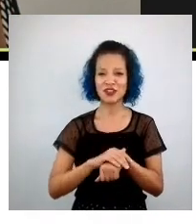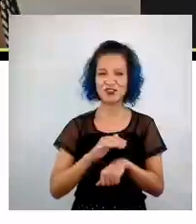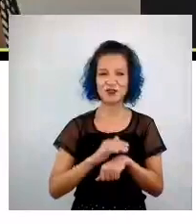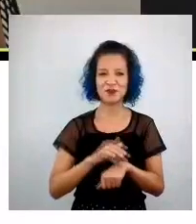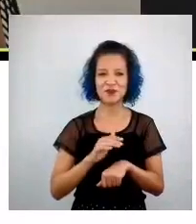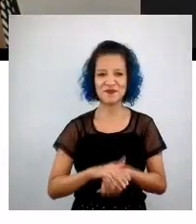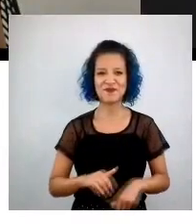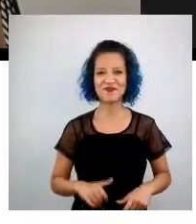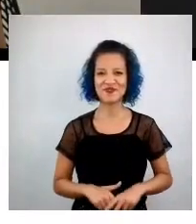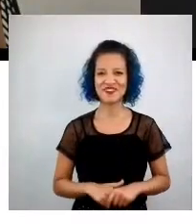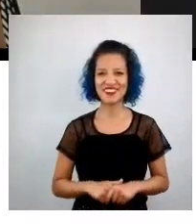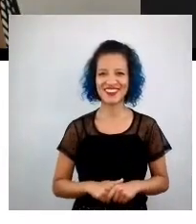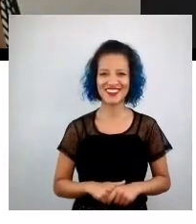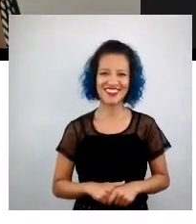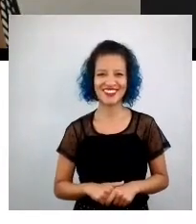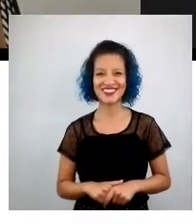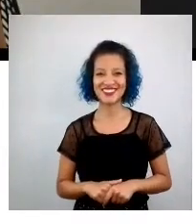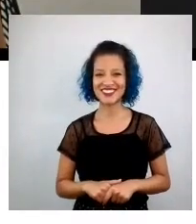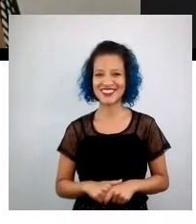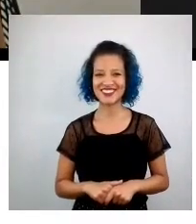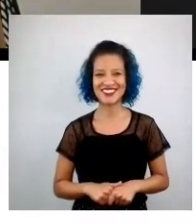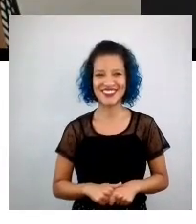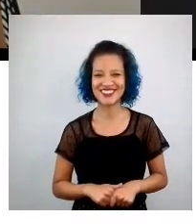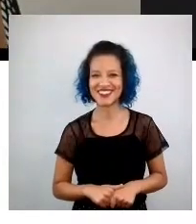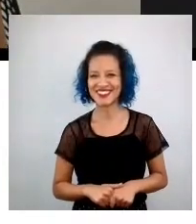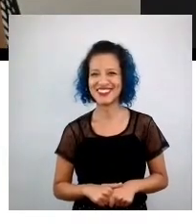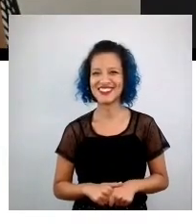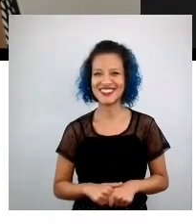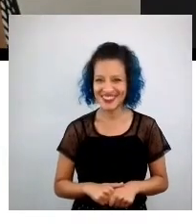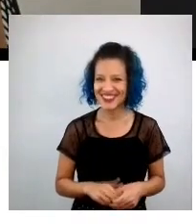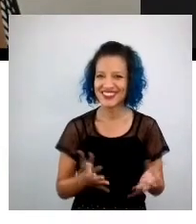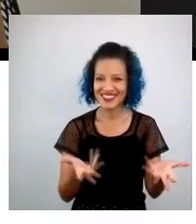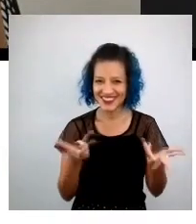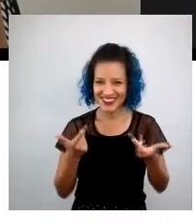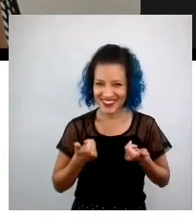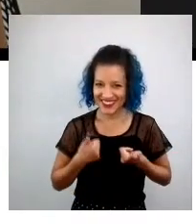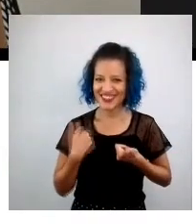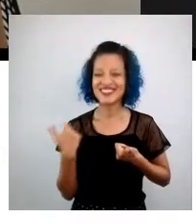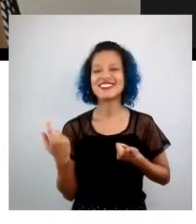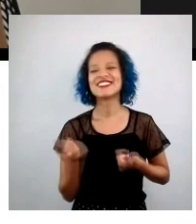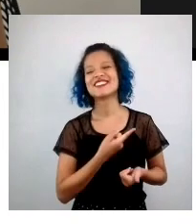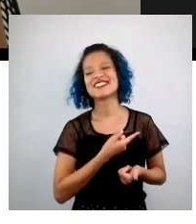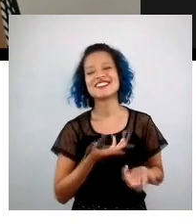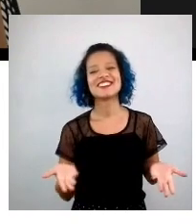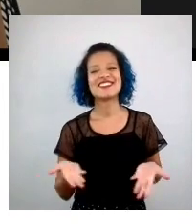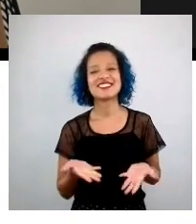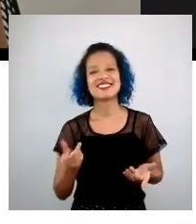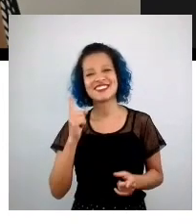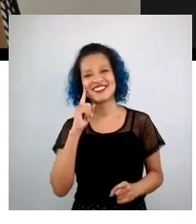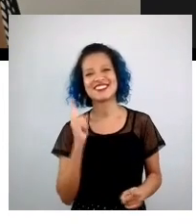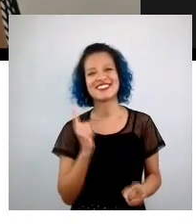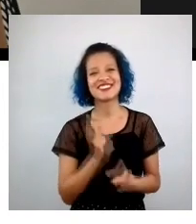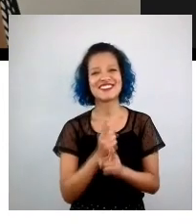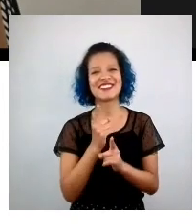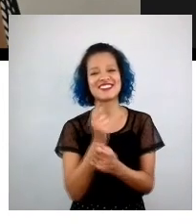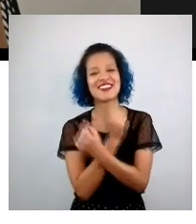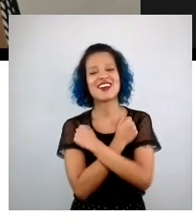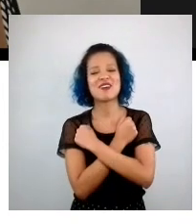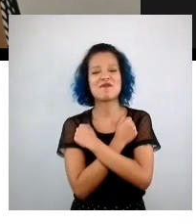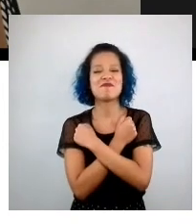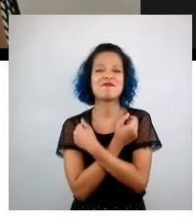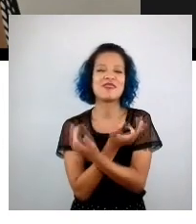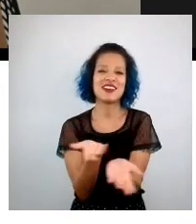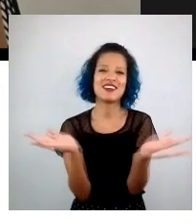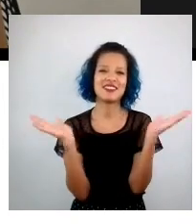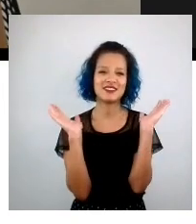está aqui, de ver todo o time que convidou a gente para esse encontro. O meu grande abraço. Nath, é